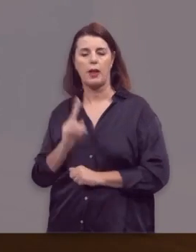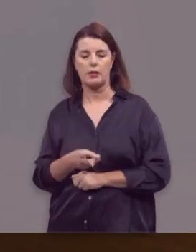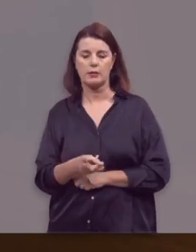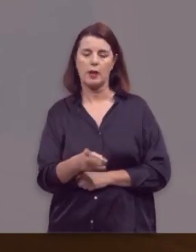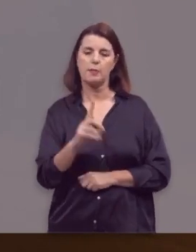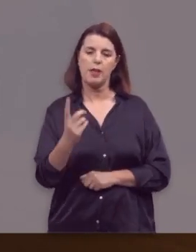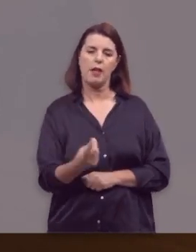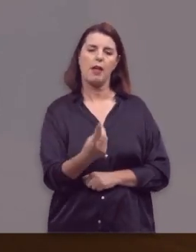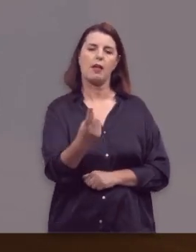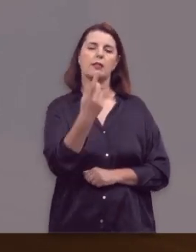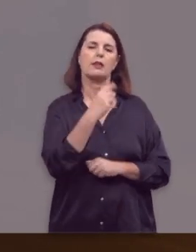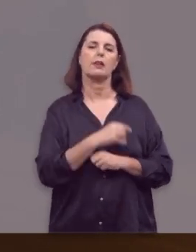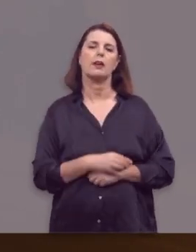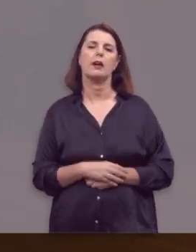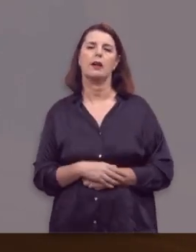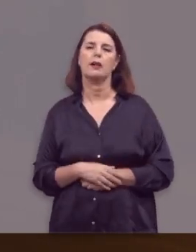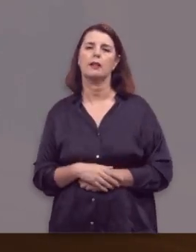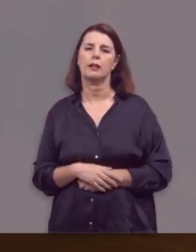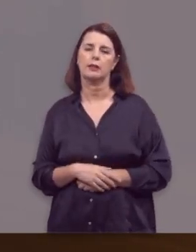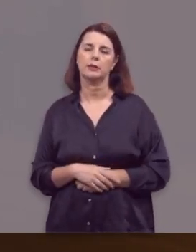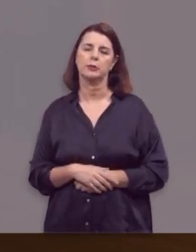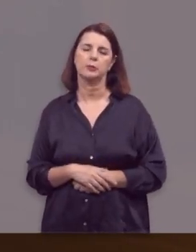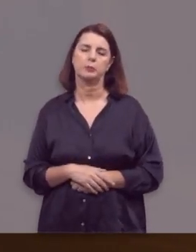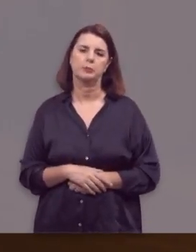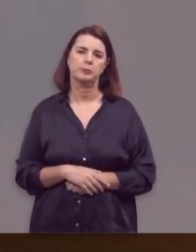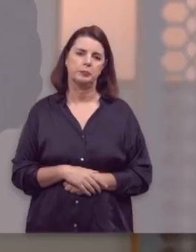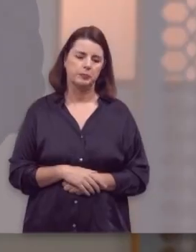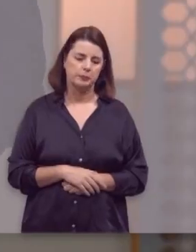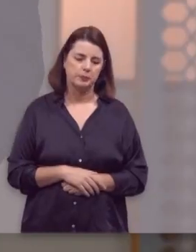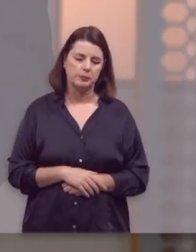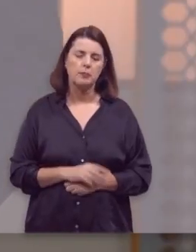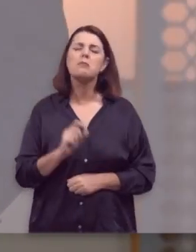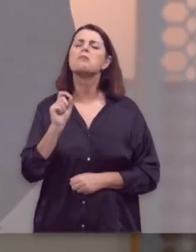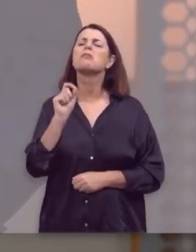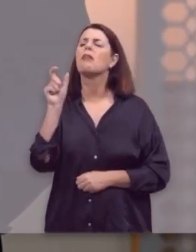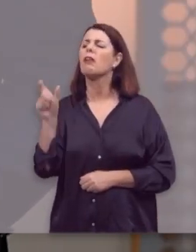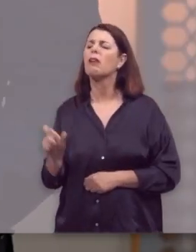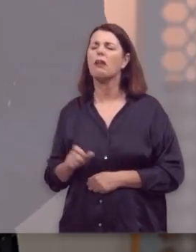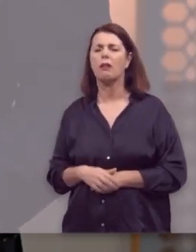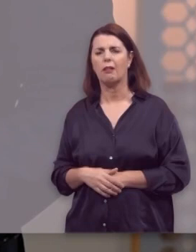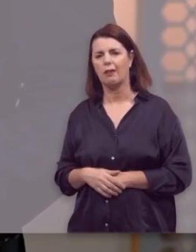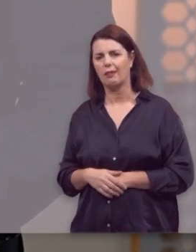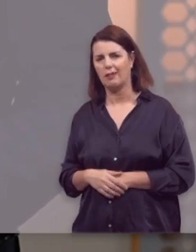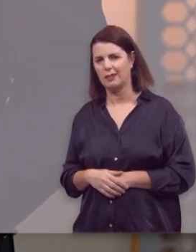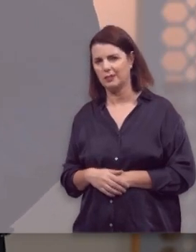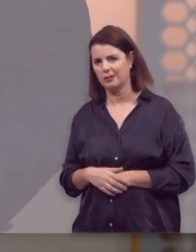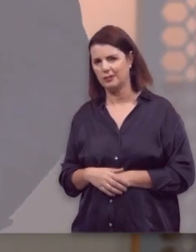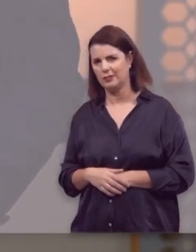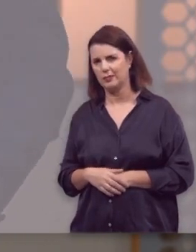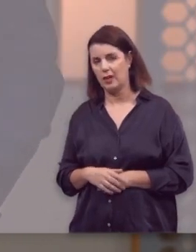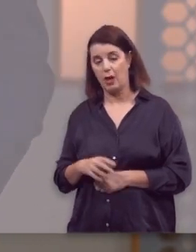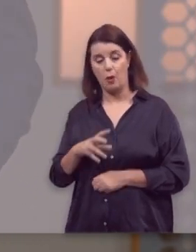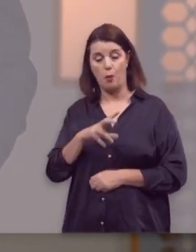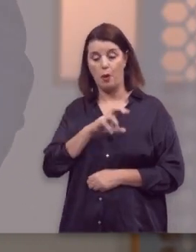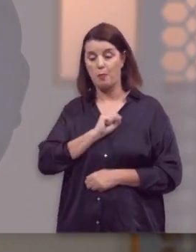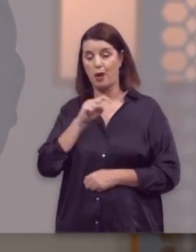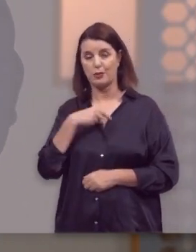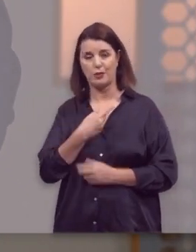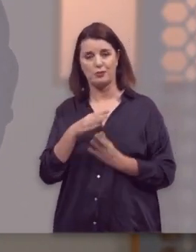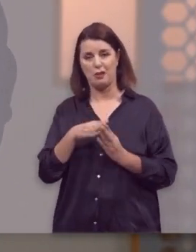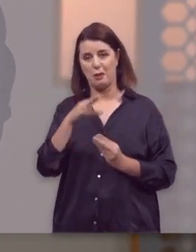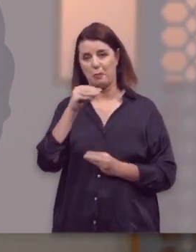e sempre e sempre e sempre. Quem é este? Este é o amado da nossa